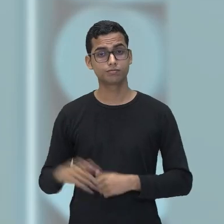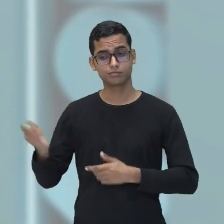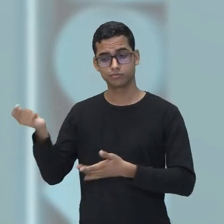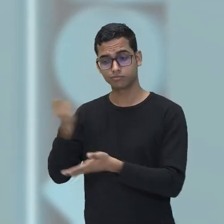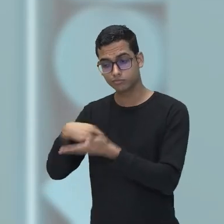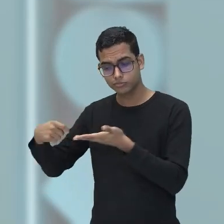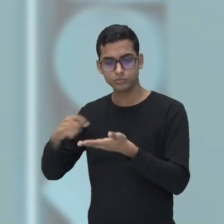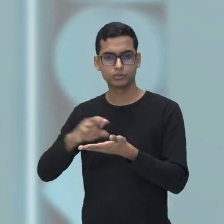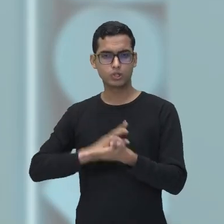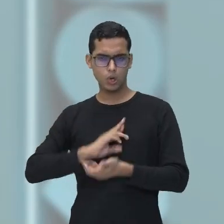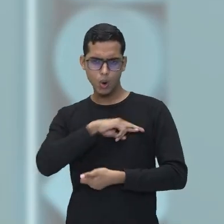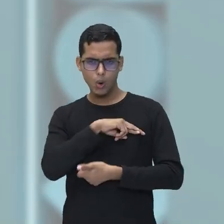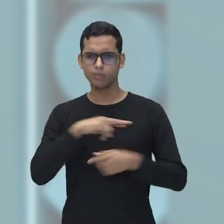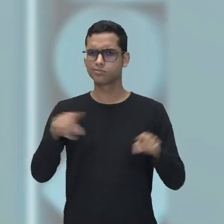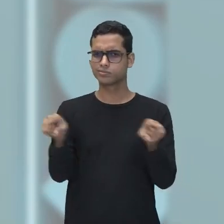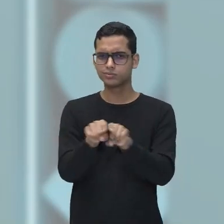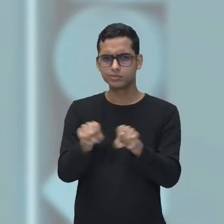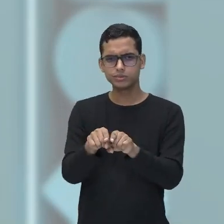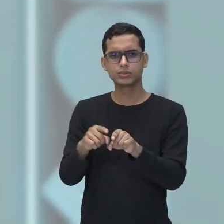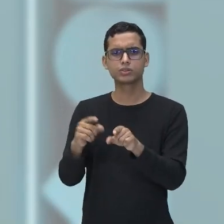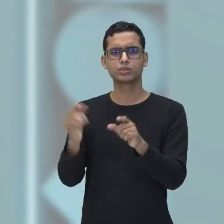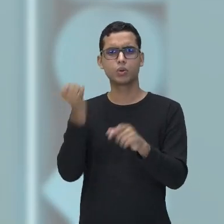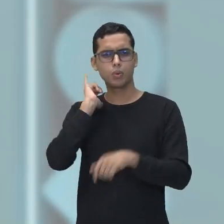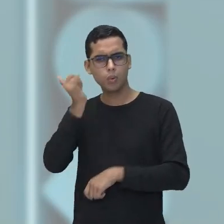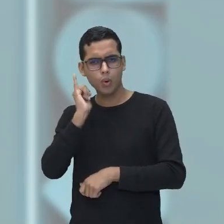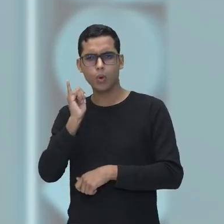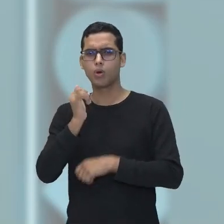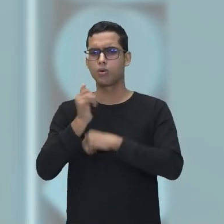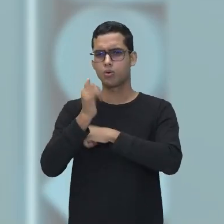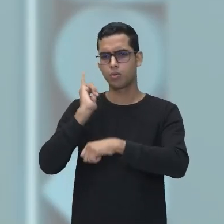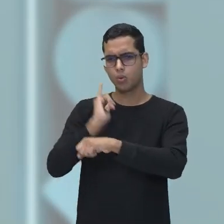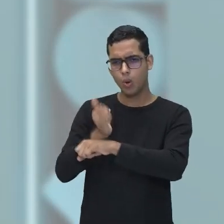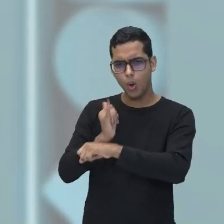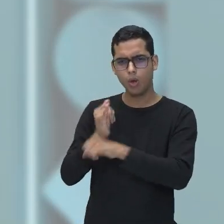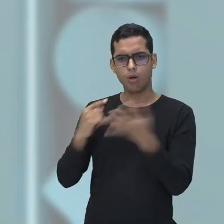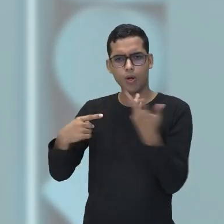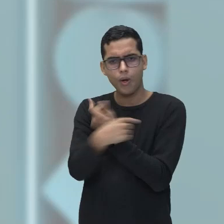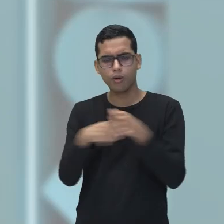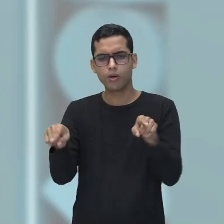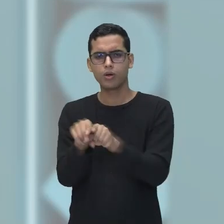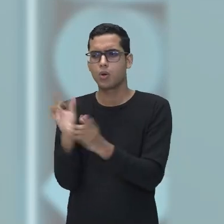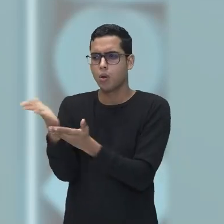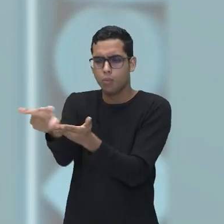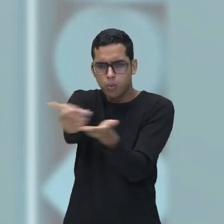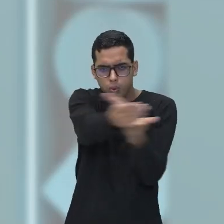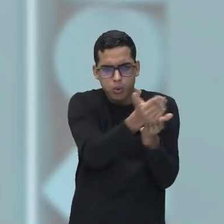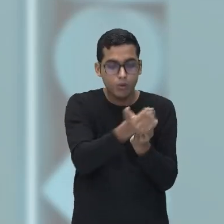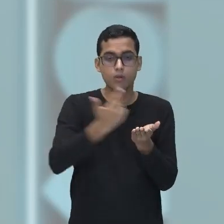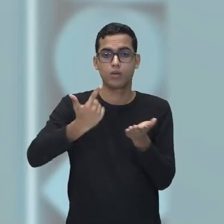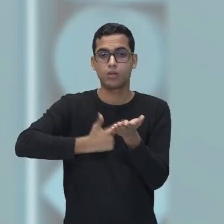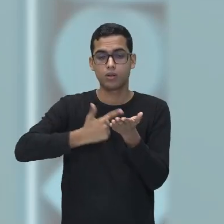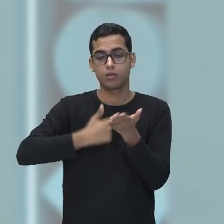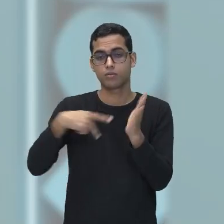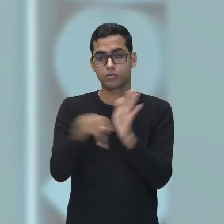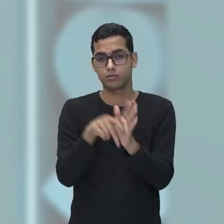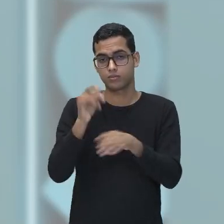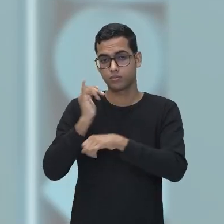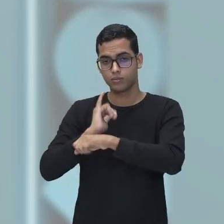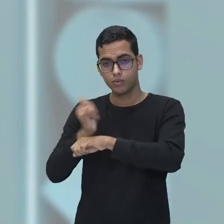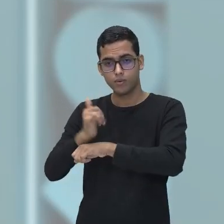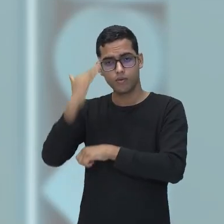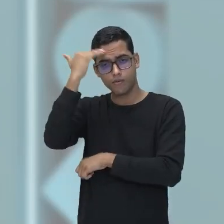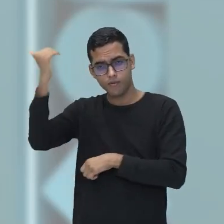também escreveu coletâneas de contos, e um dos seus livros de conto mais famosos se